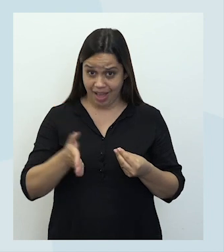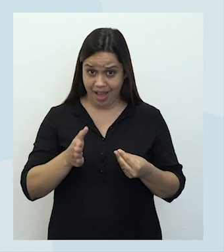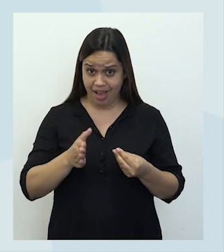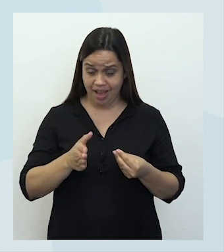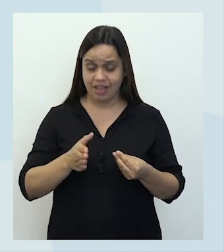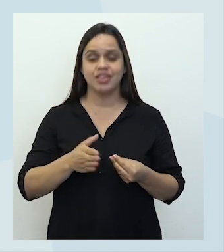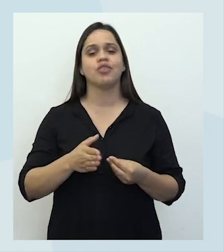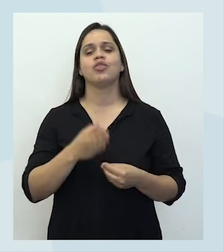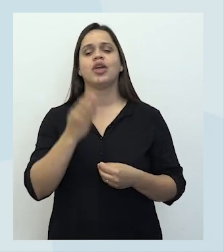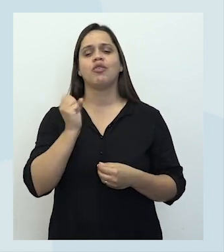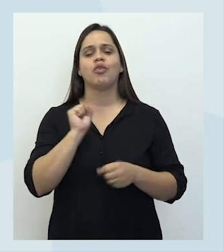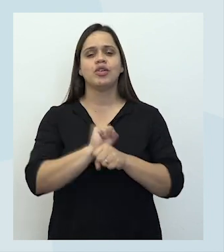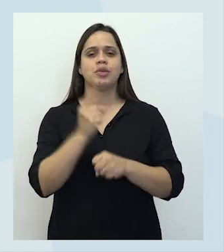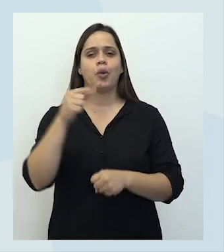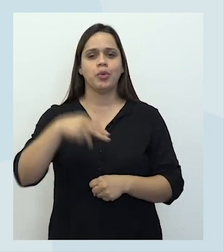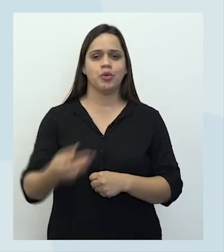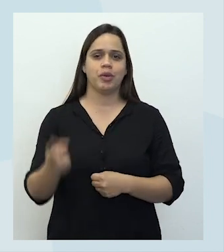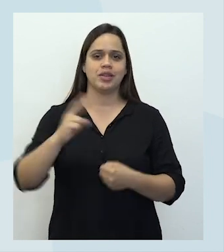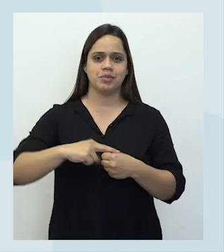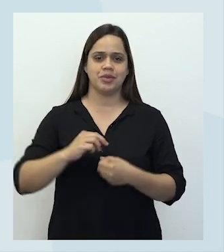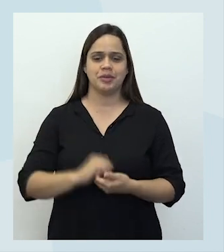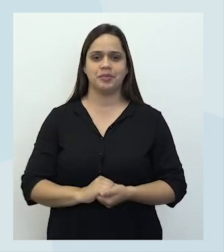responder e a gente já volta.